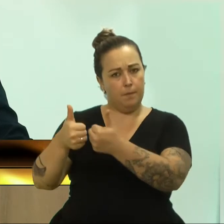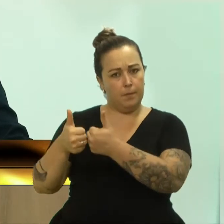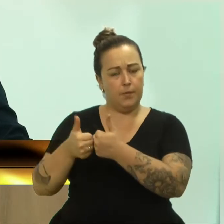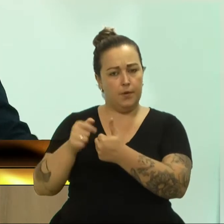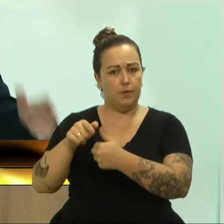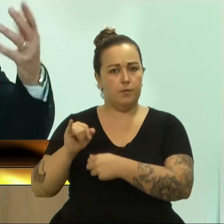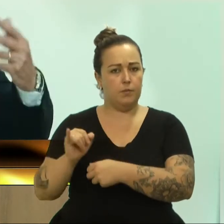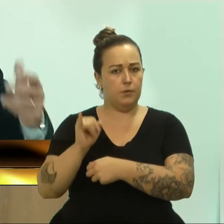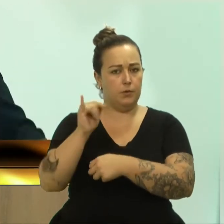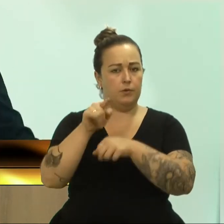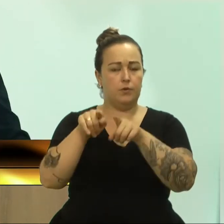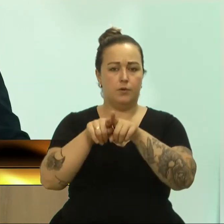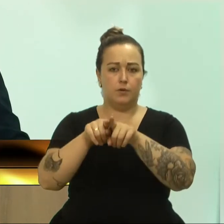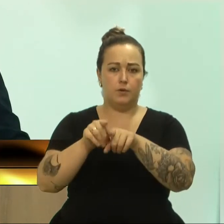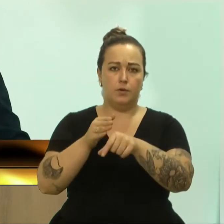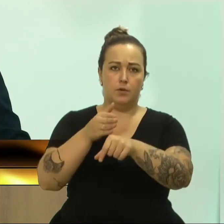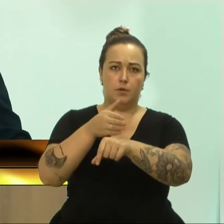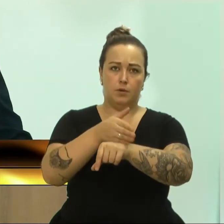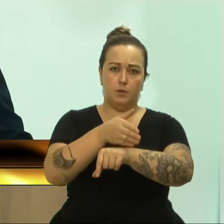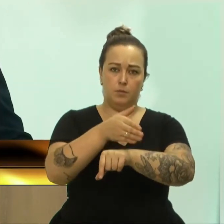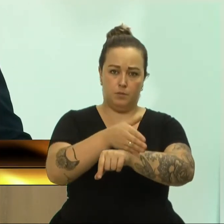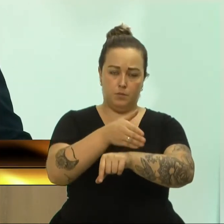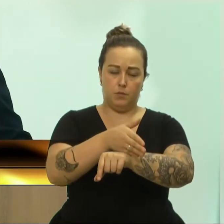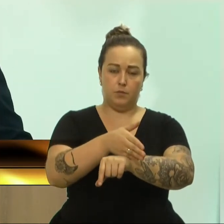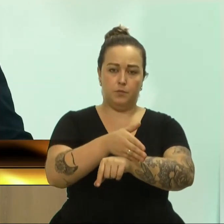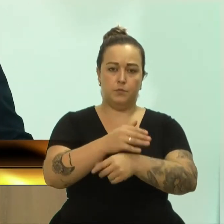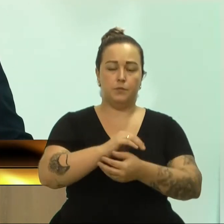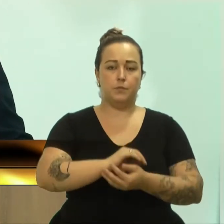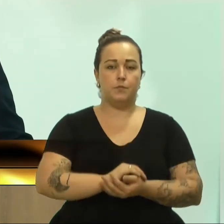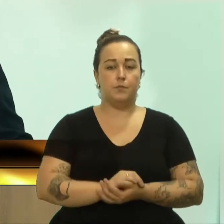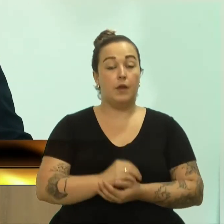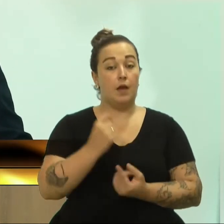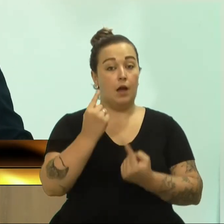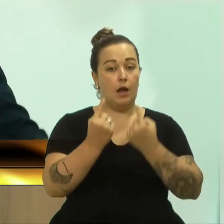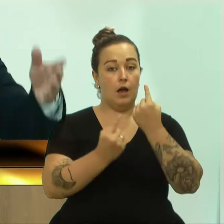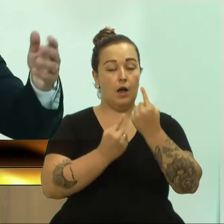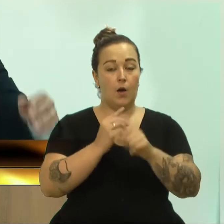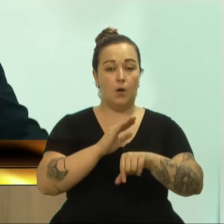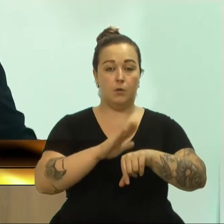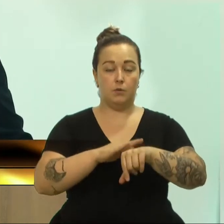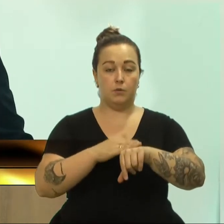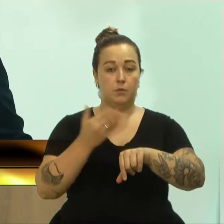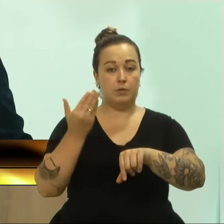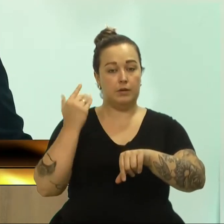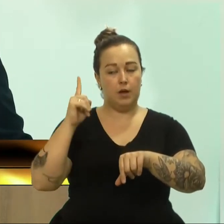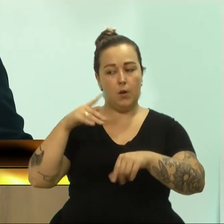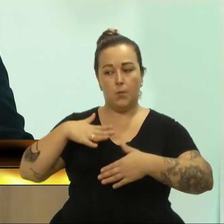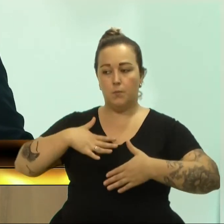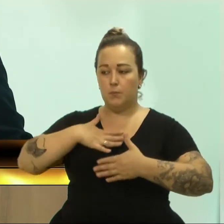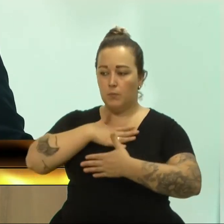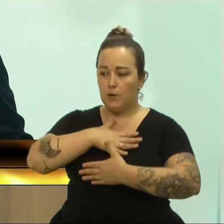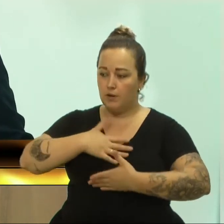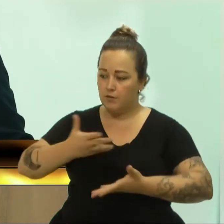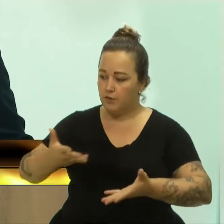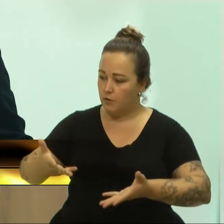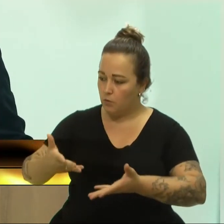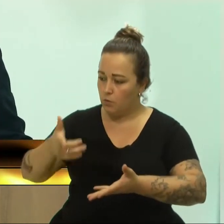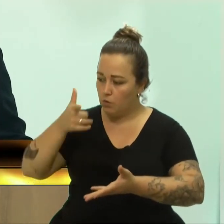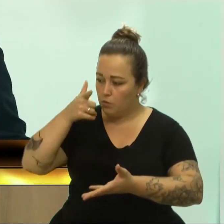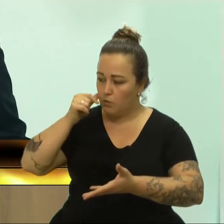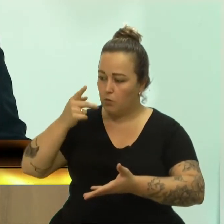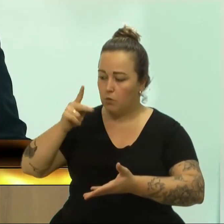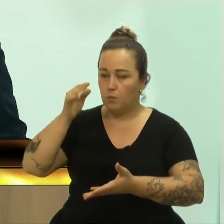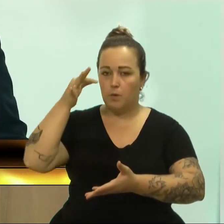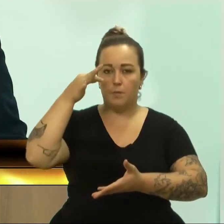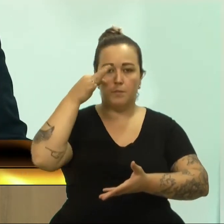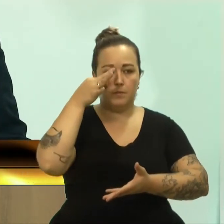E como isso nós não encontramos muito há pouco tempo atrás, já é um prazer tê-lo aqui, ao lado aqui